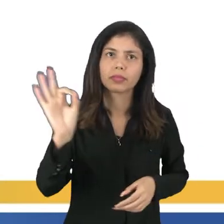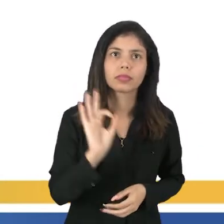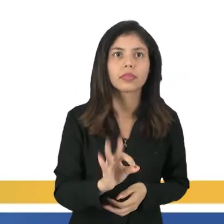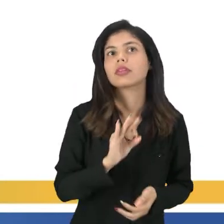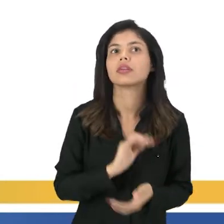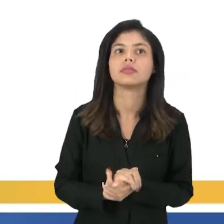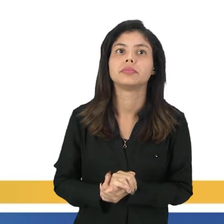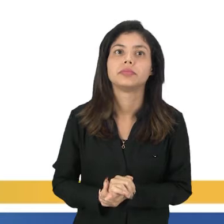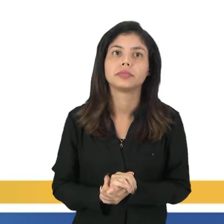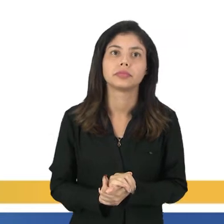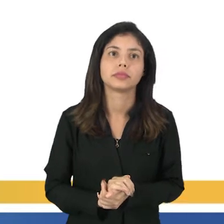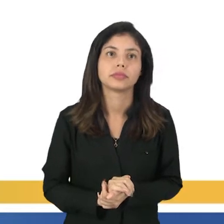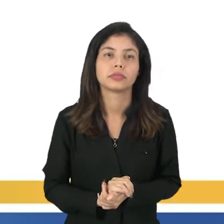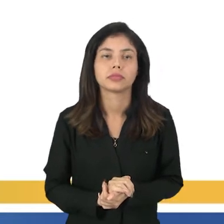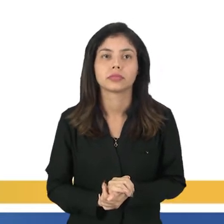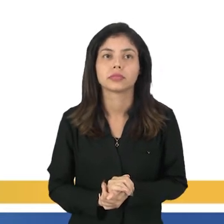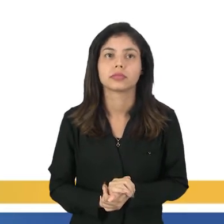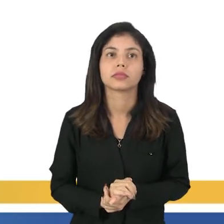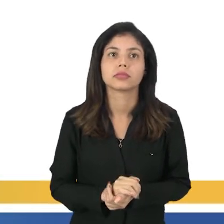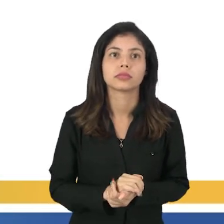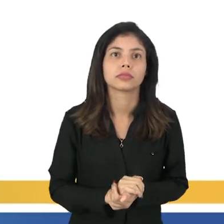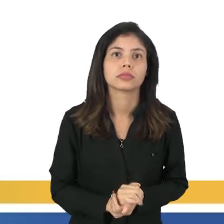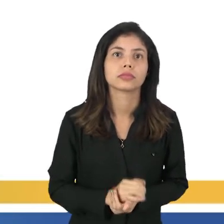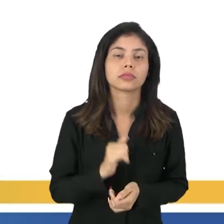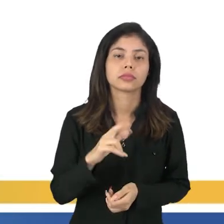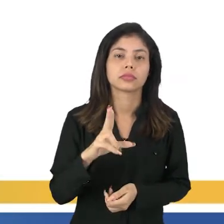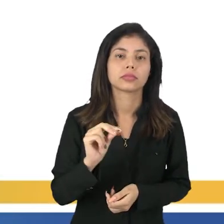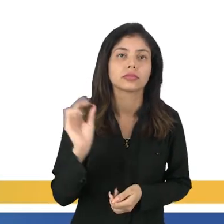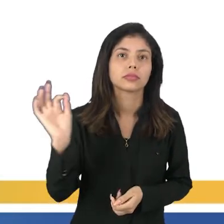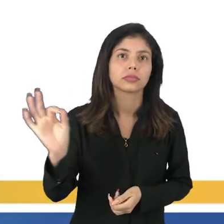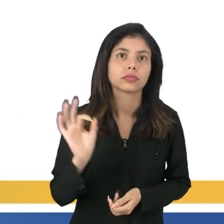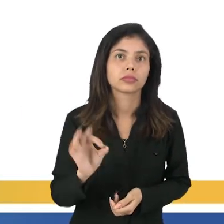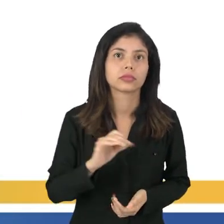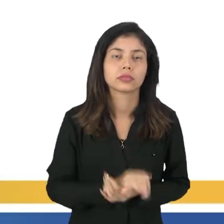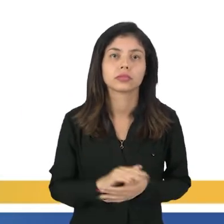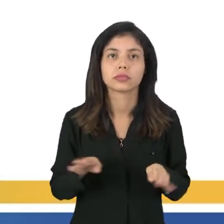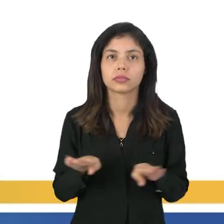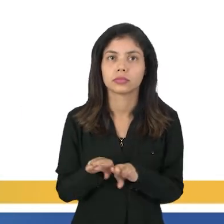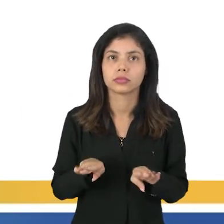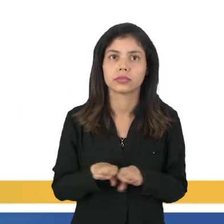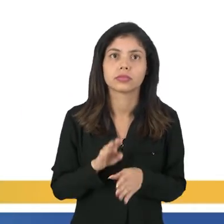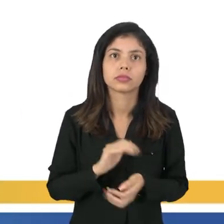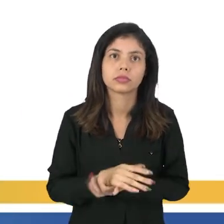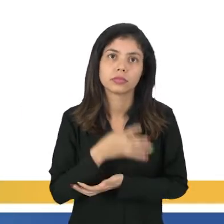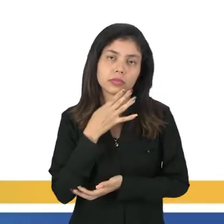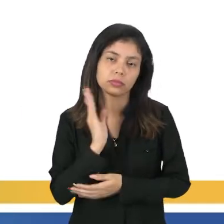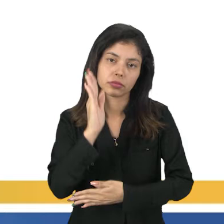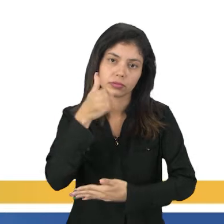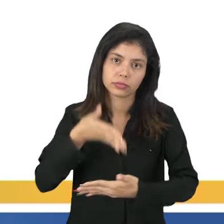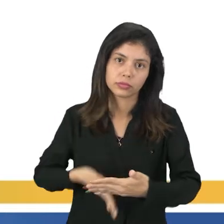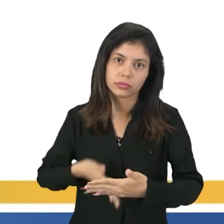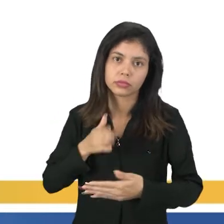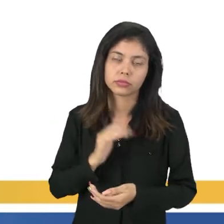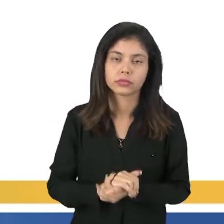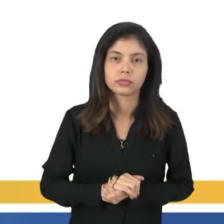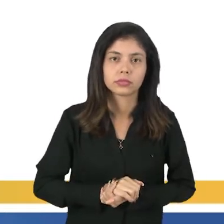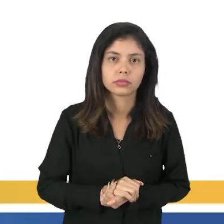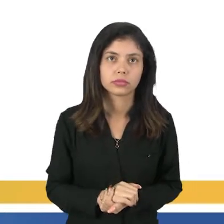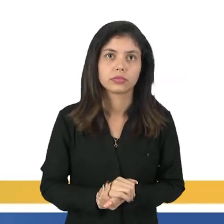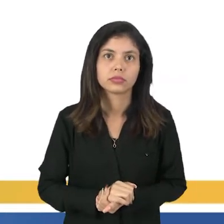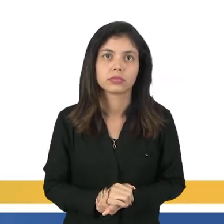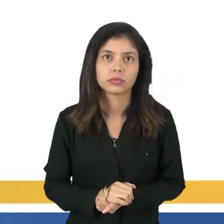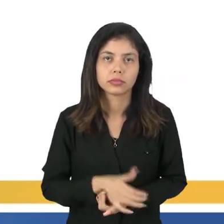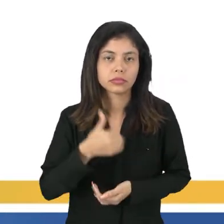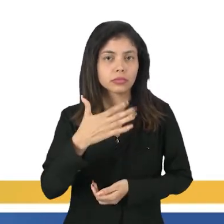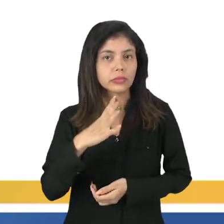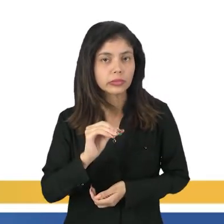100. E assim, eu consigo escrever 50%, que também é muito conhecido como a metade. Ou seja,